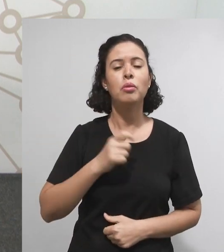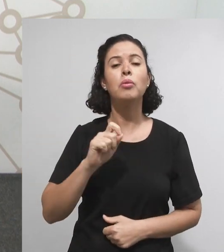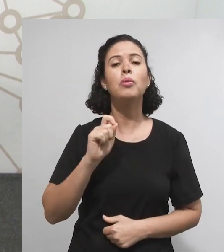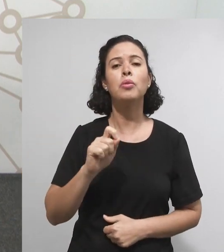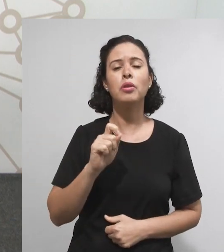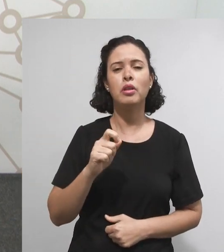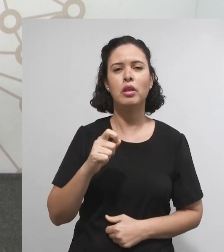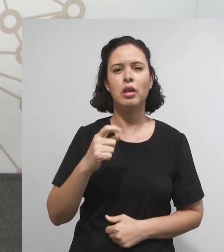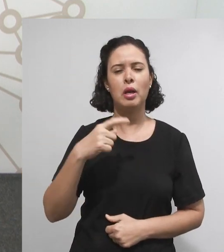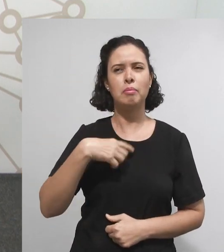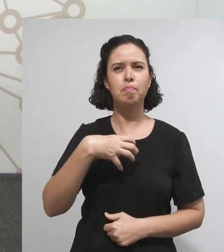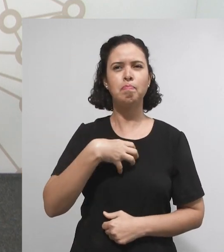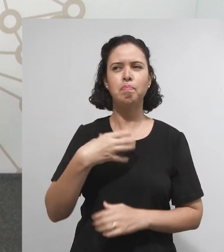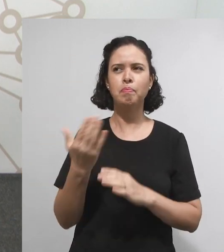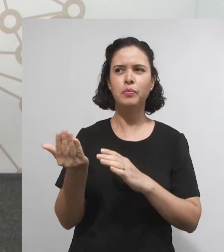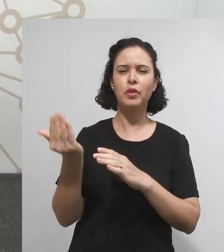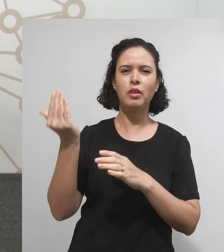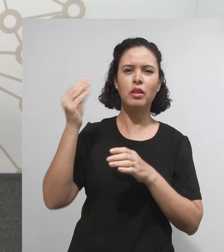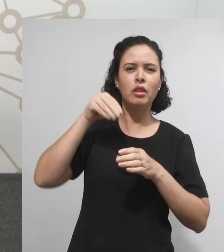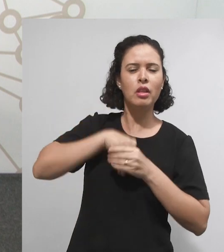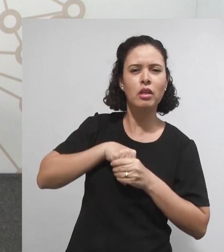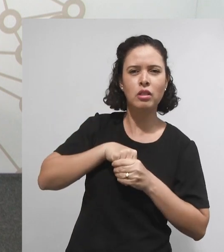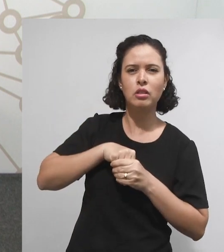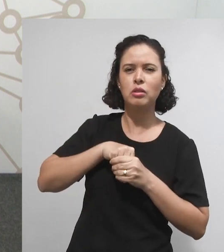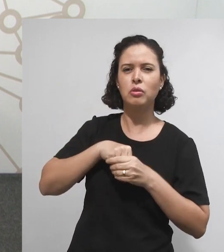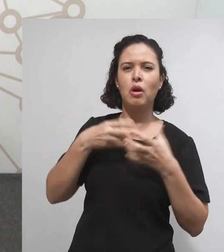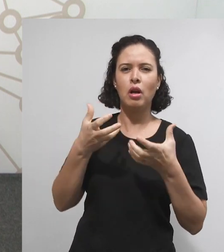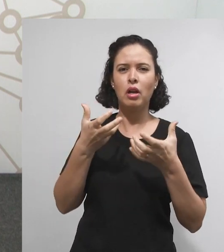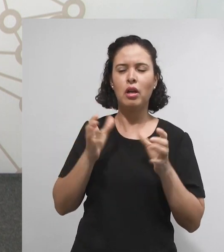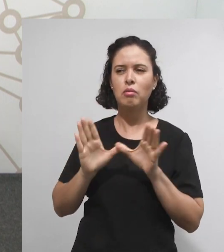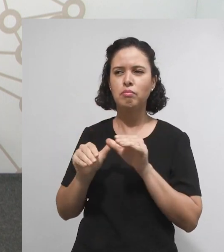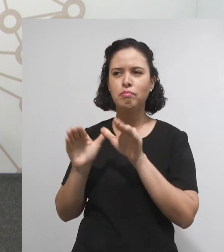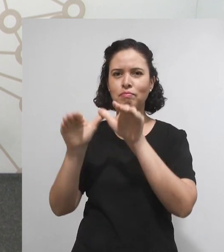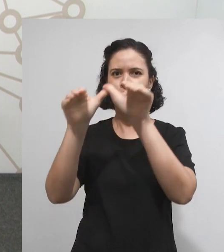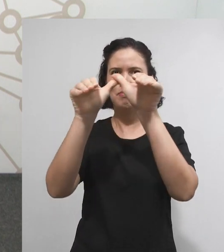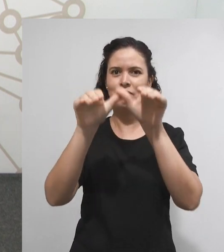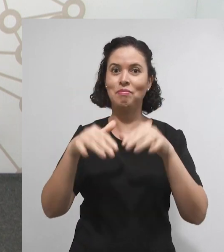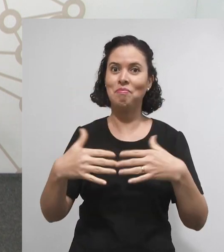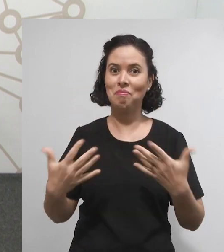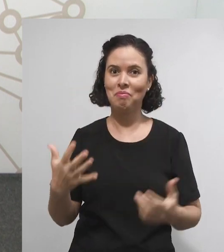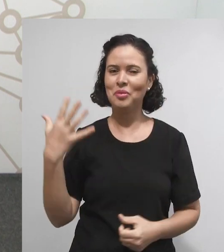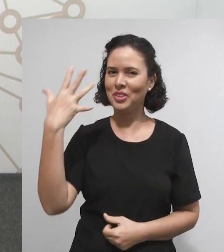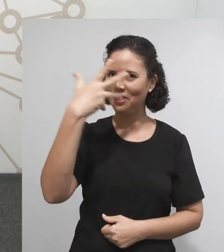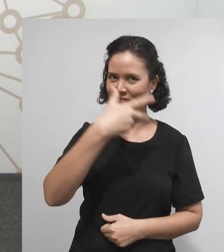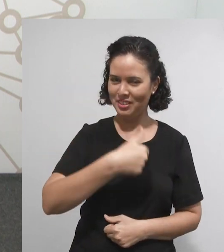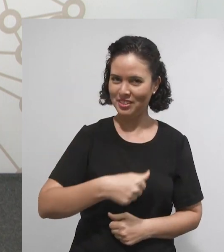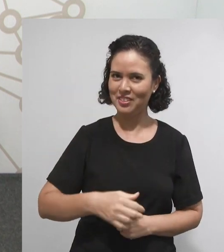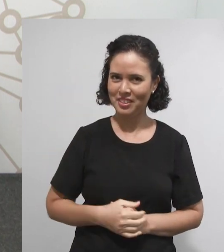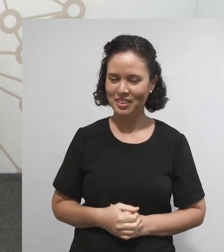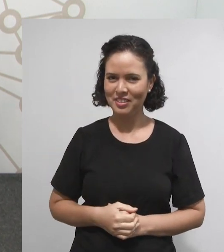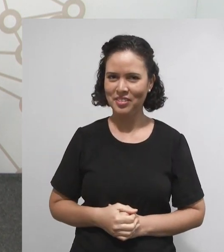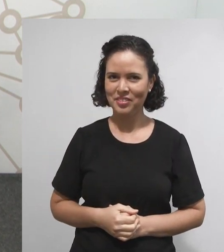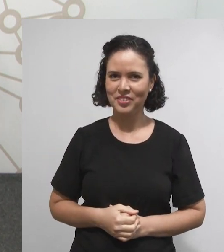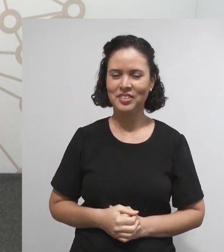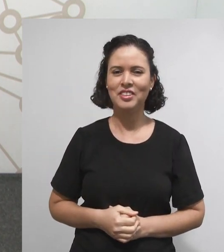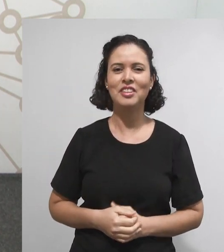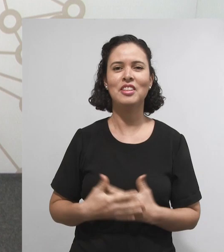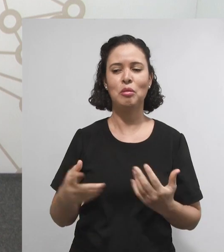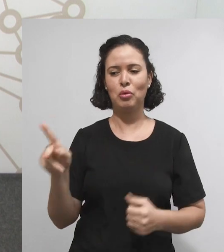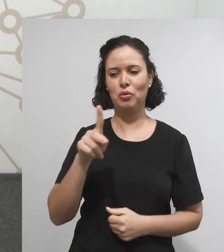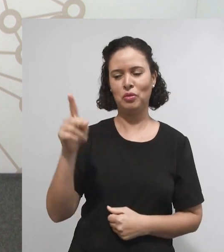enquanto liberta a ave da alma em voos de anunciação. Ai, que lindo, né? Beijo,